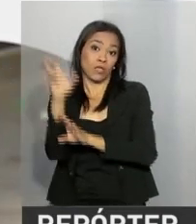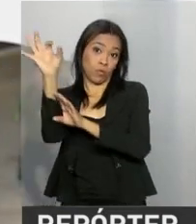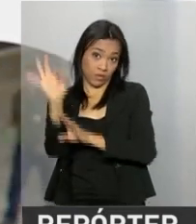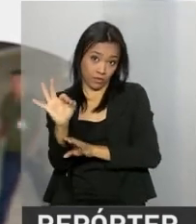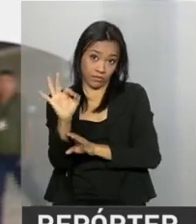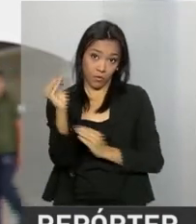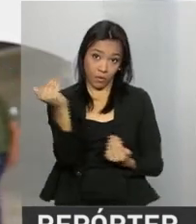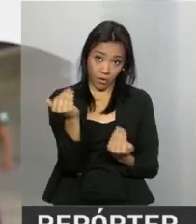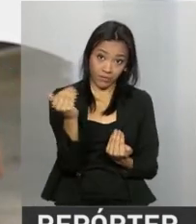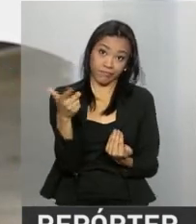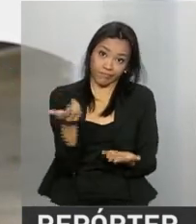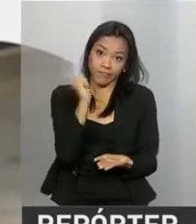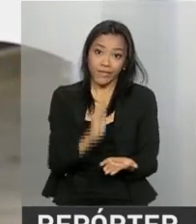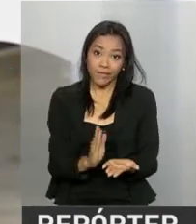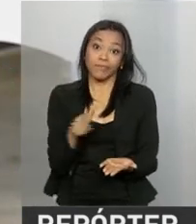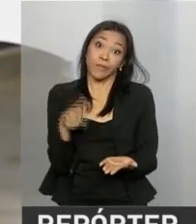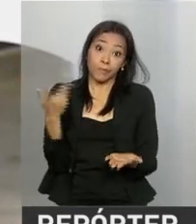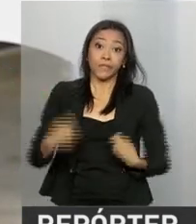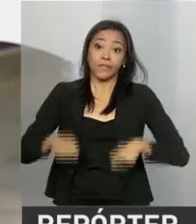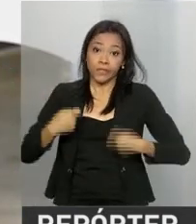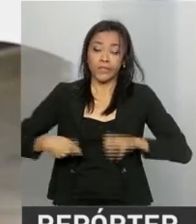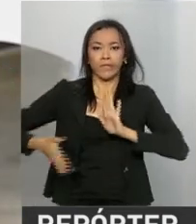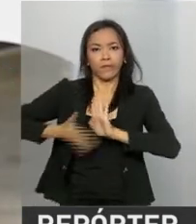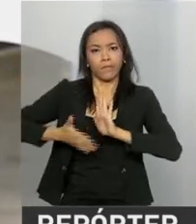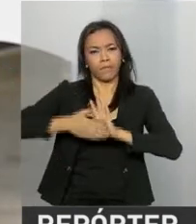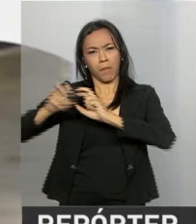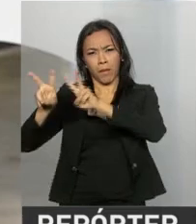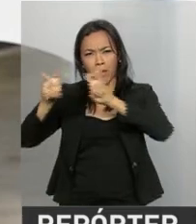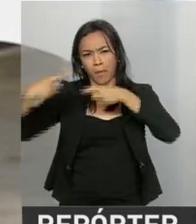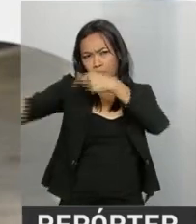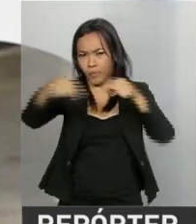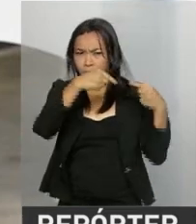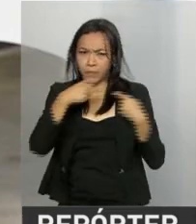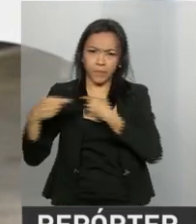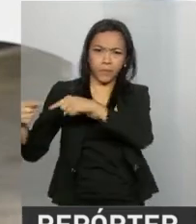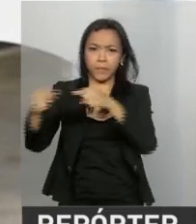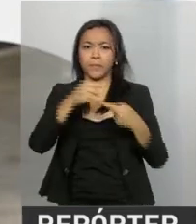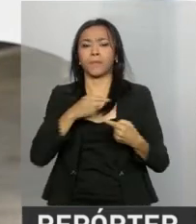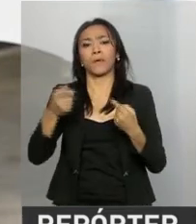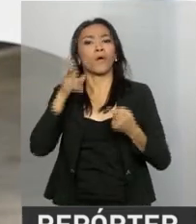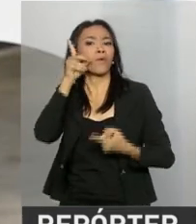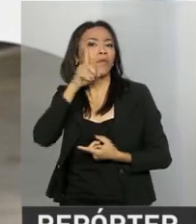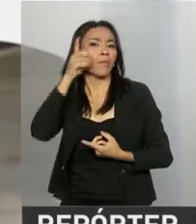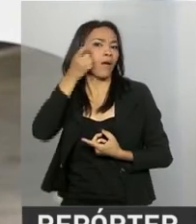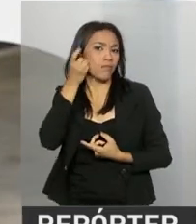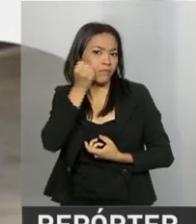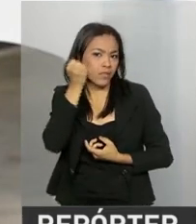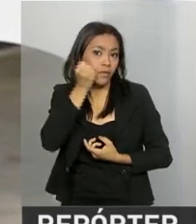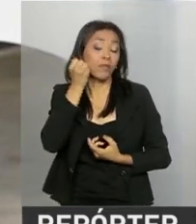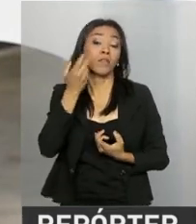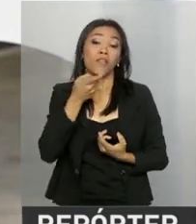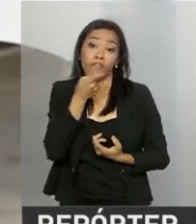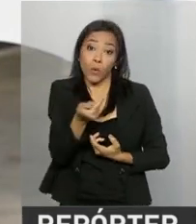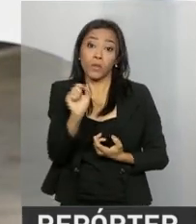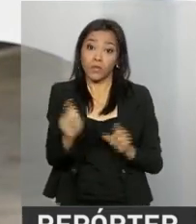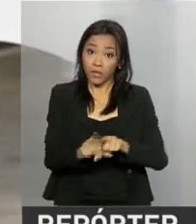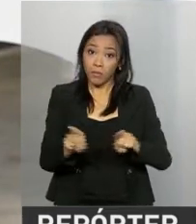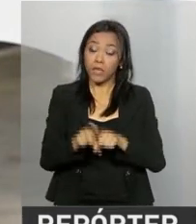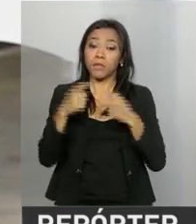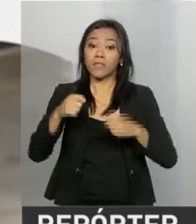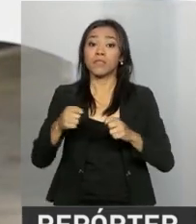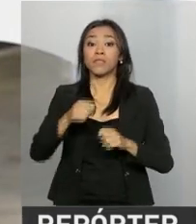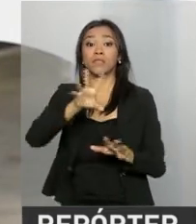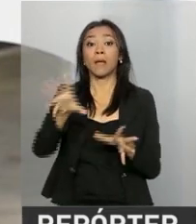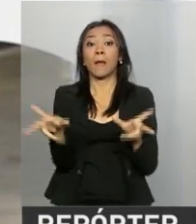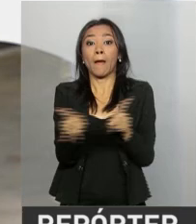cento o secretário disse que é preciso debater esse tema em exaustão como os parlamentares e também disse que é preciso estabelecer uma pec da